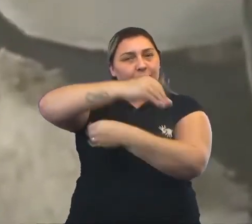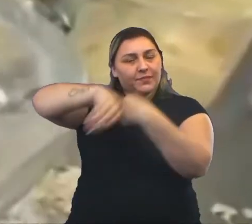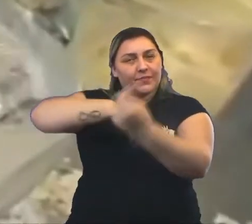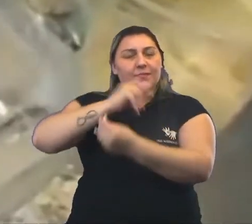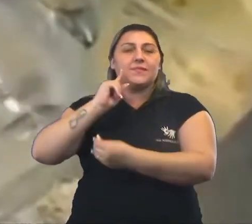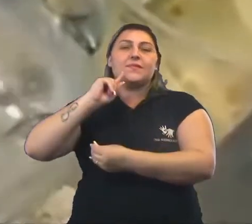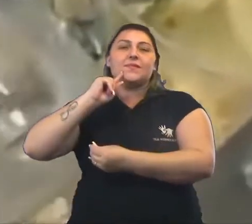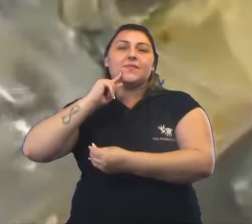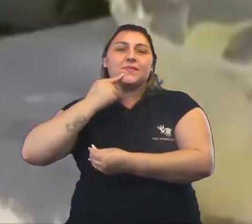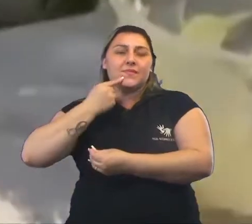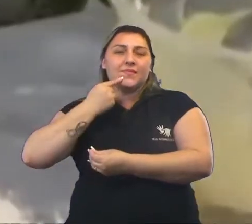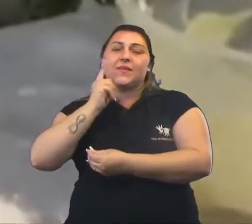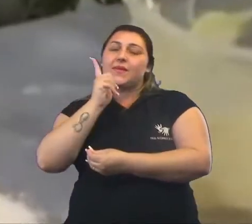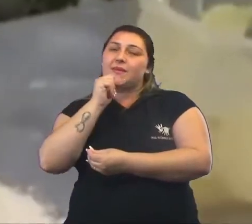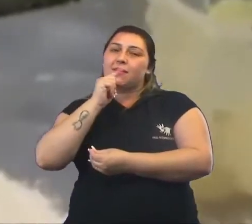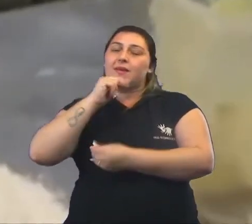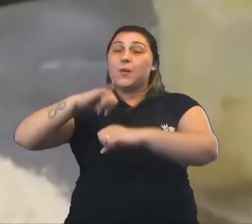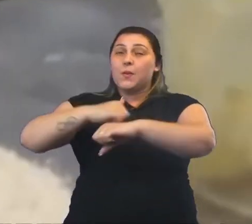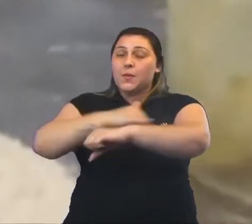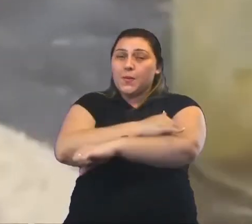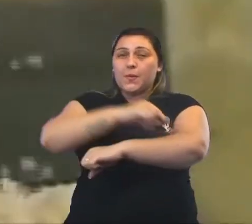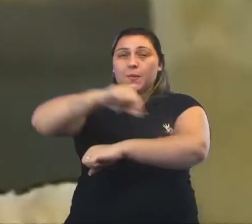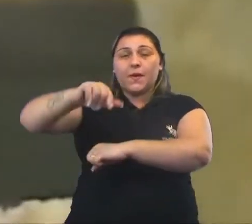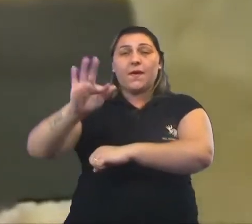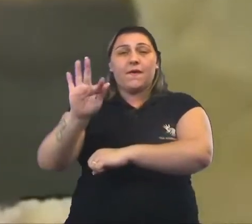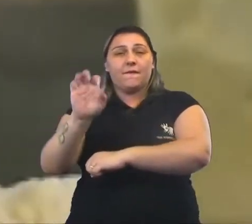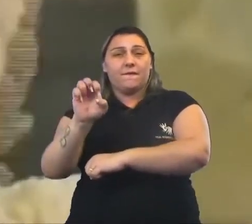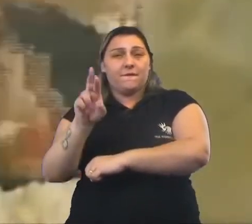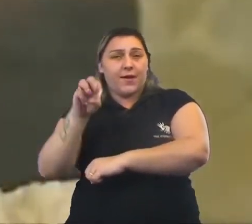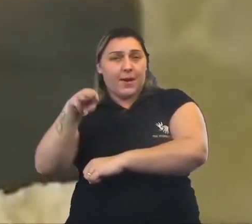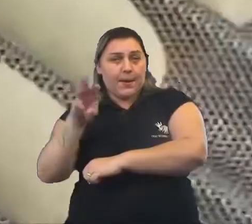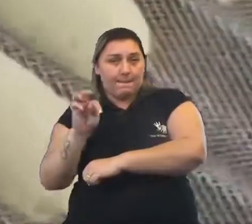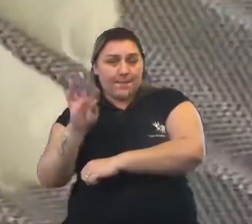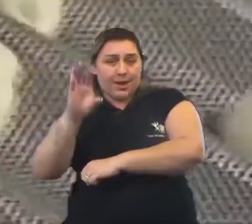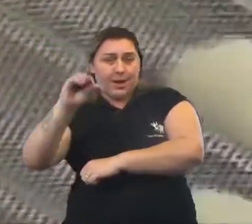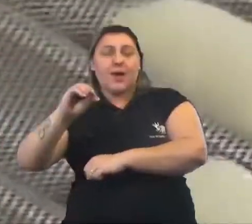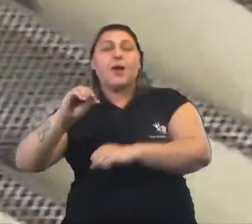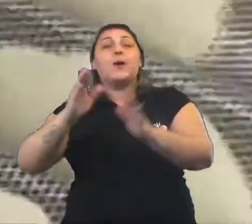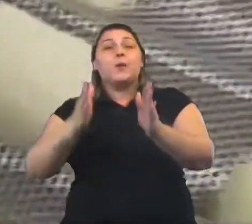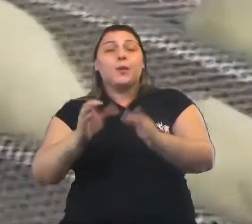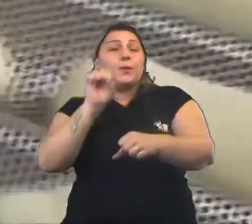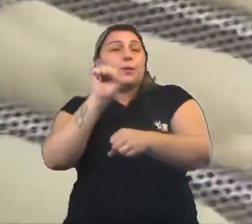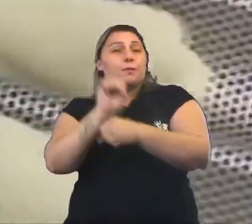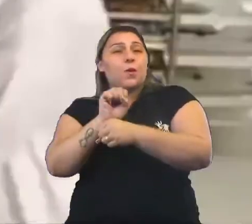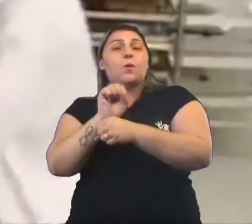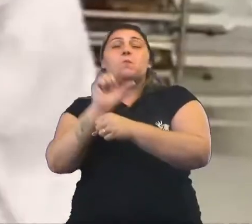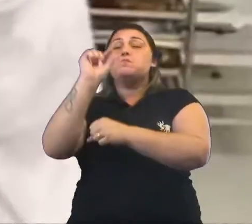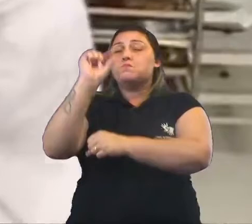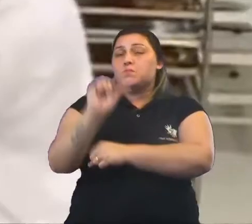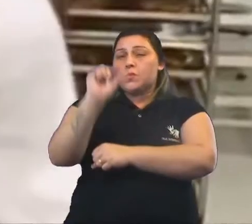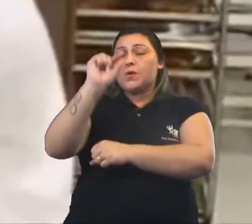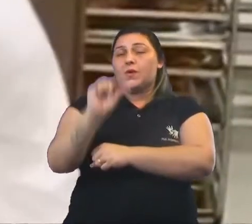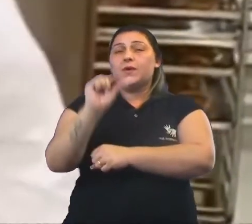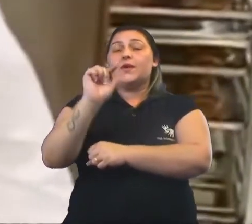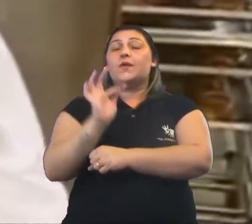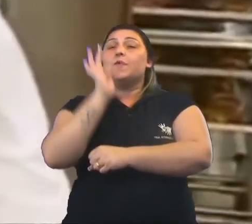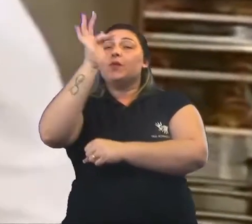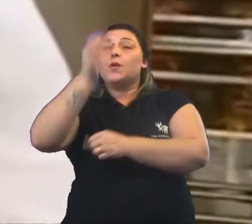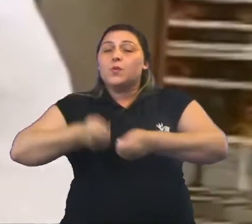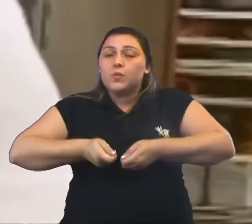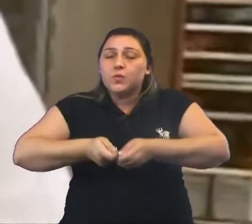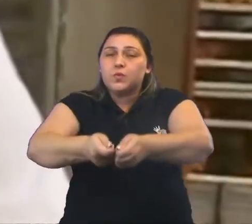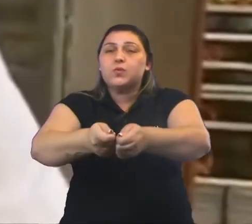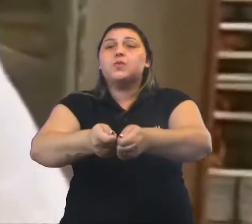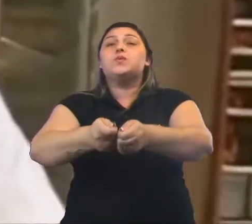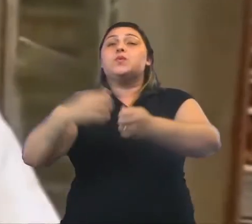com sal, água, gordura e fermento, e virou uma massa que descansou por um tempo e foi levada ao